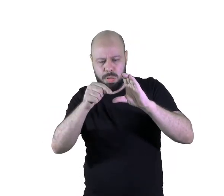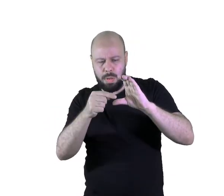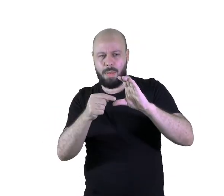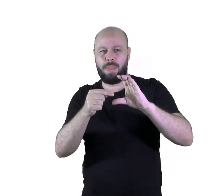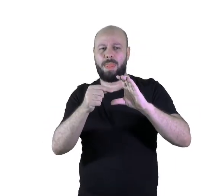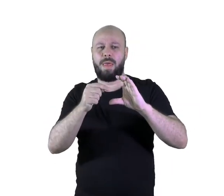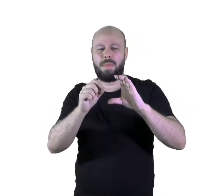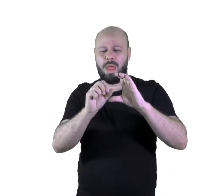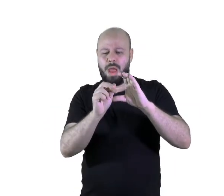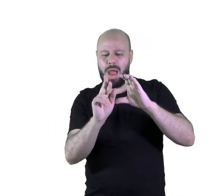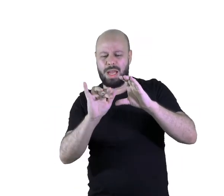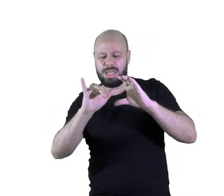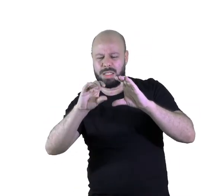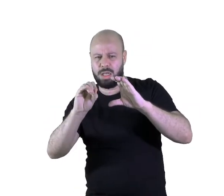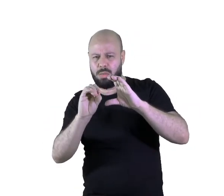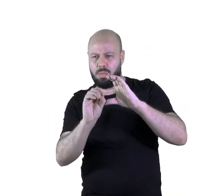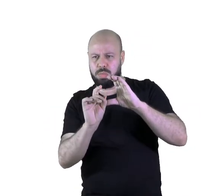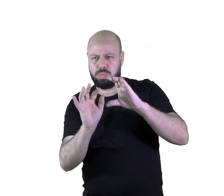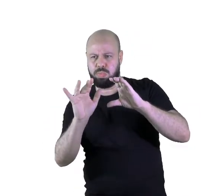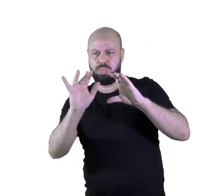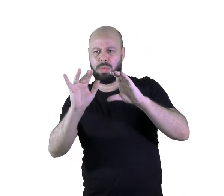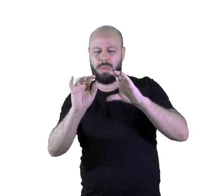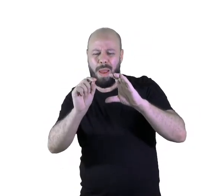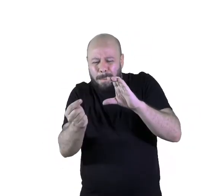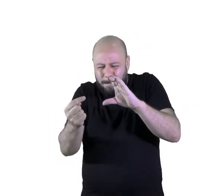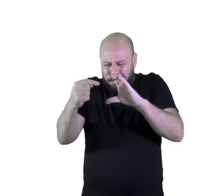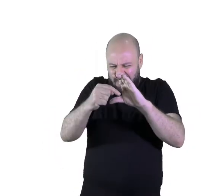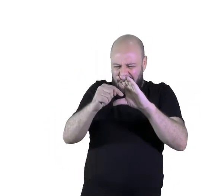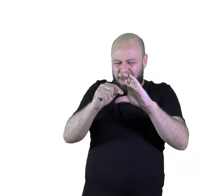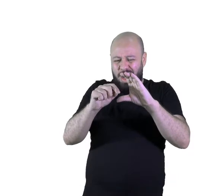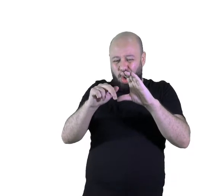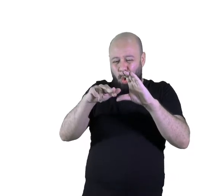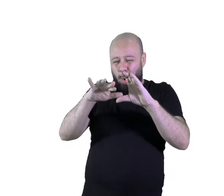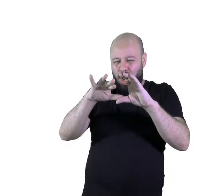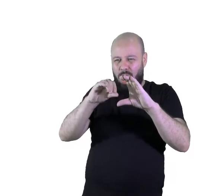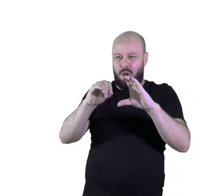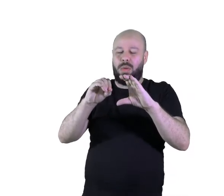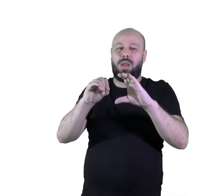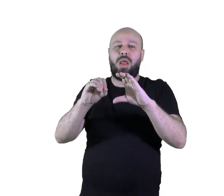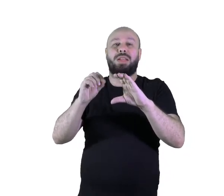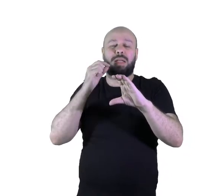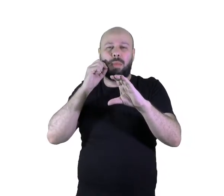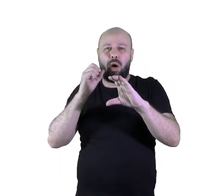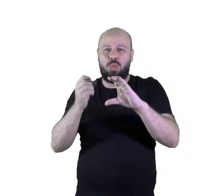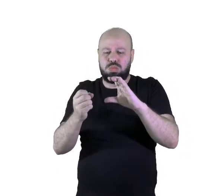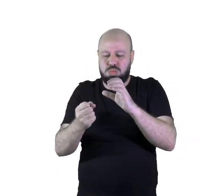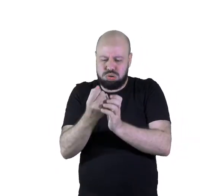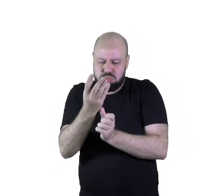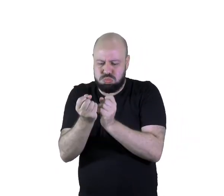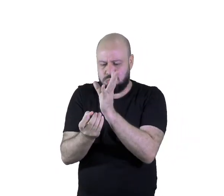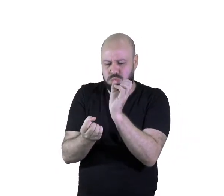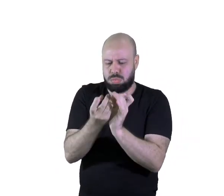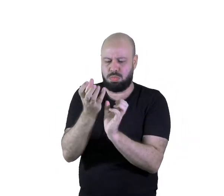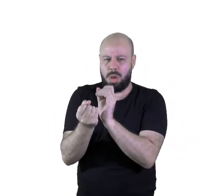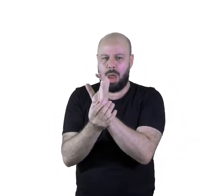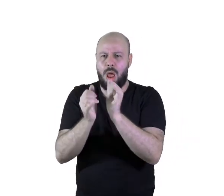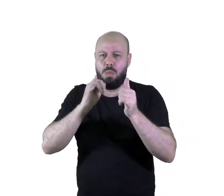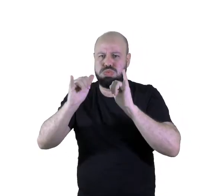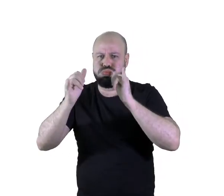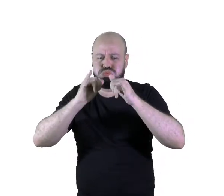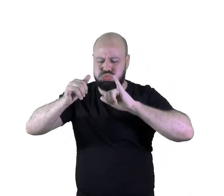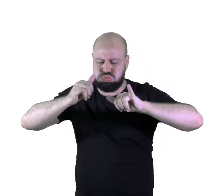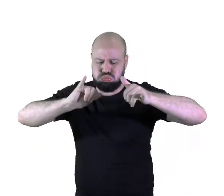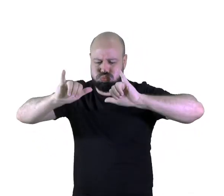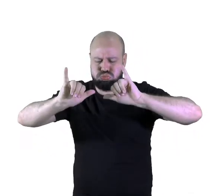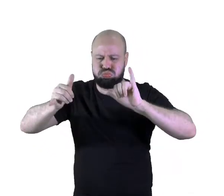de radiação. E tu tem um núcleo, né, onde as explosões nucleares acontecem, onde é gerada essa energia